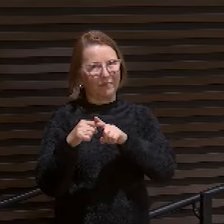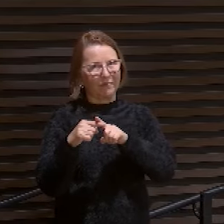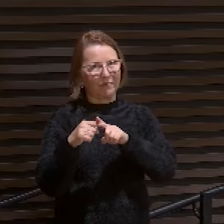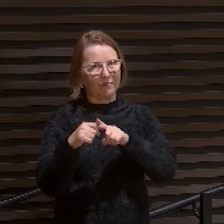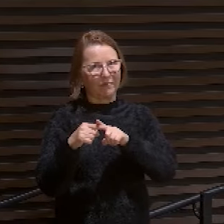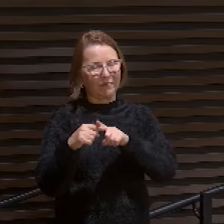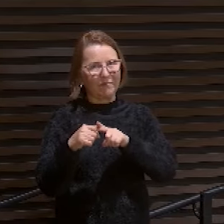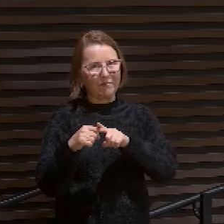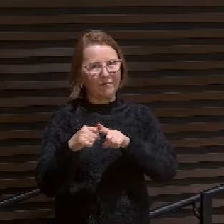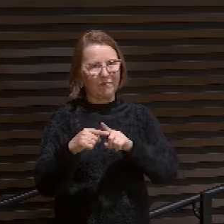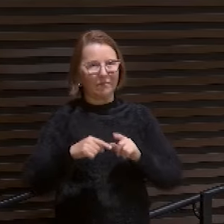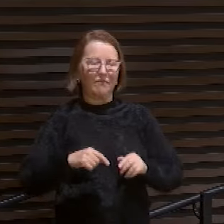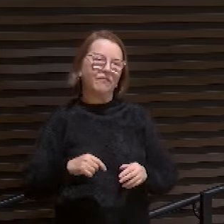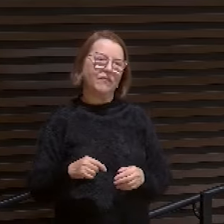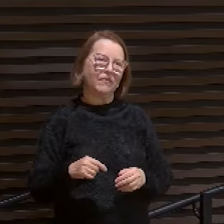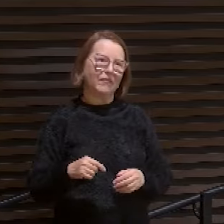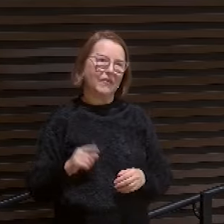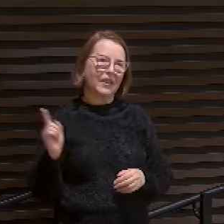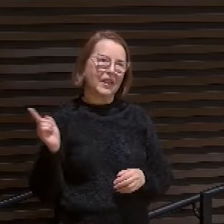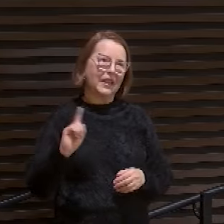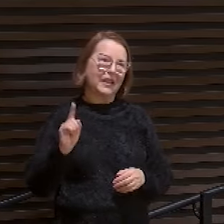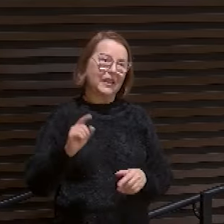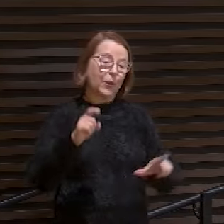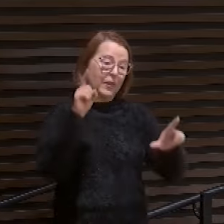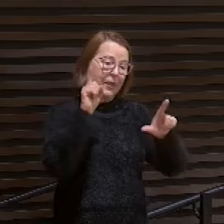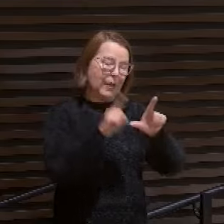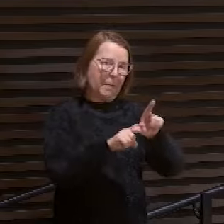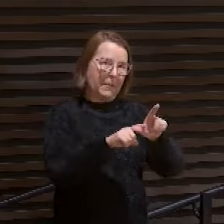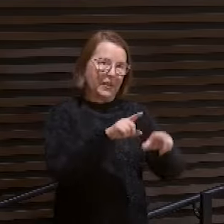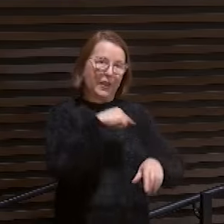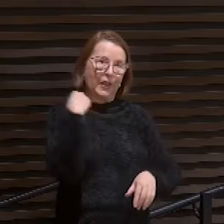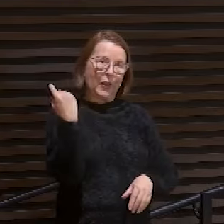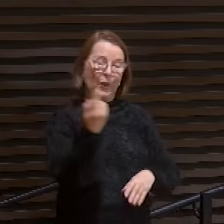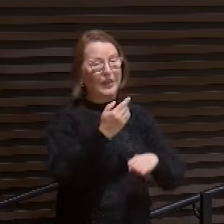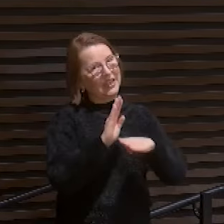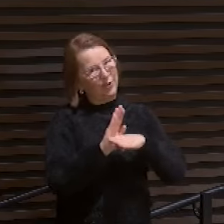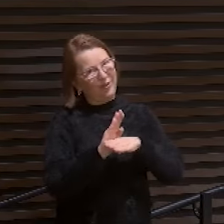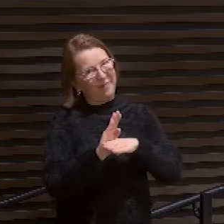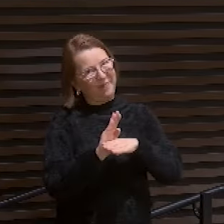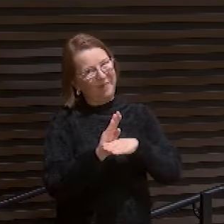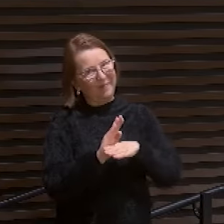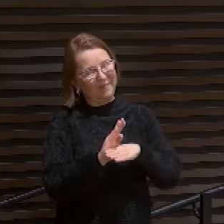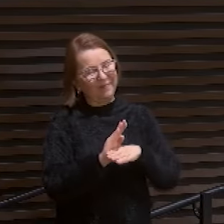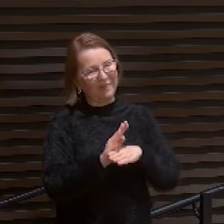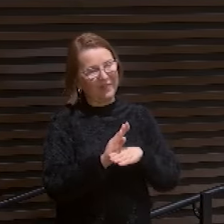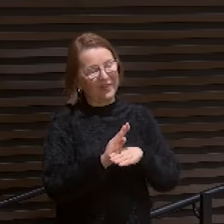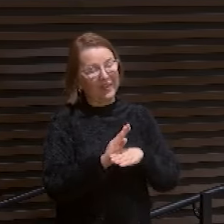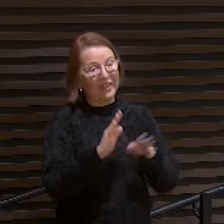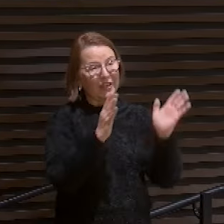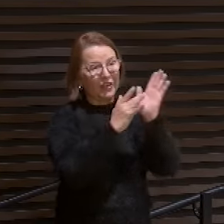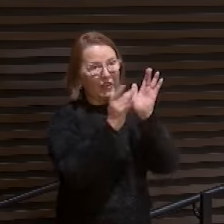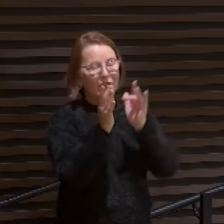da nossa contrapartida. Ele realiza uma obra